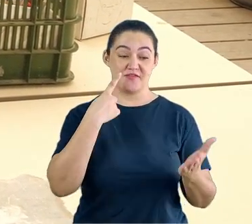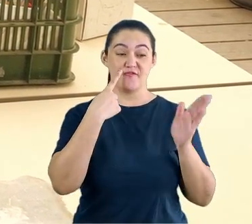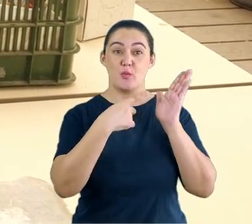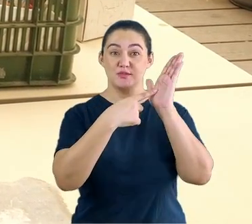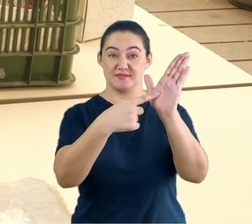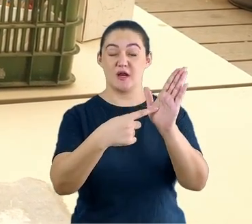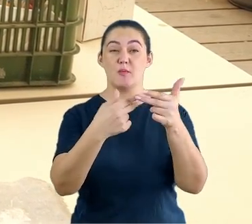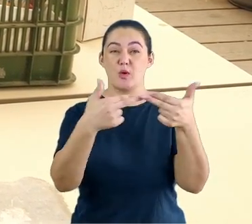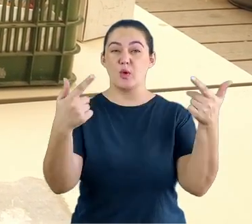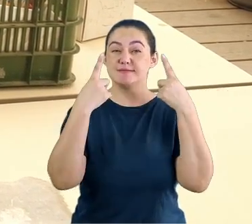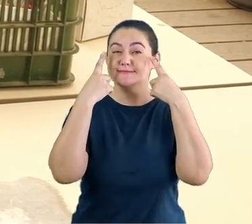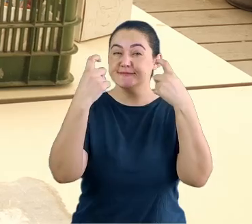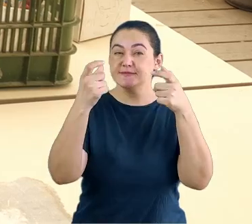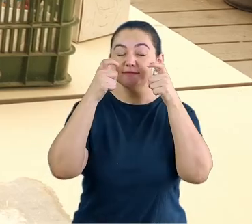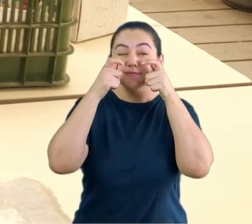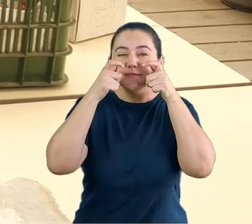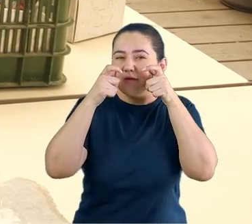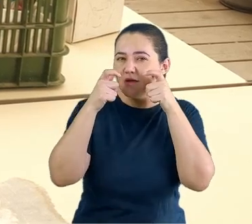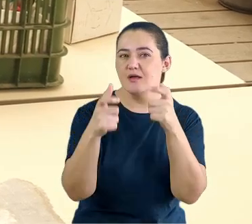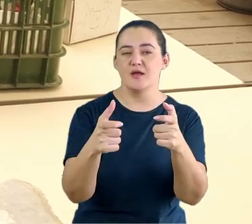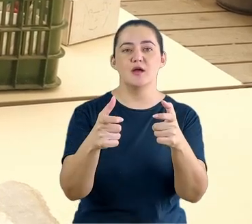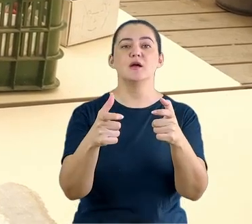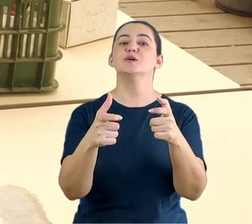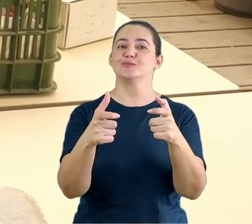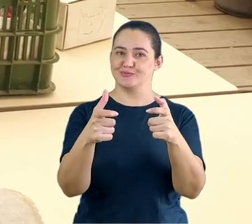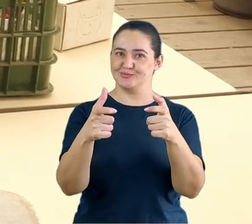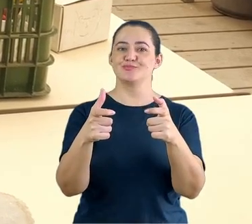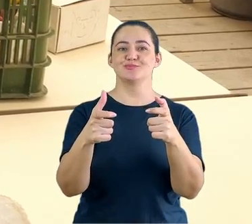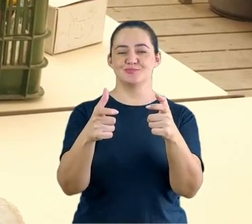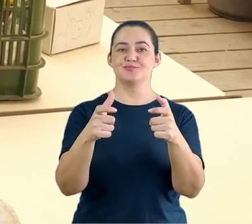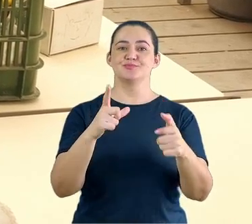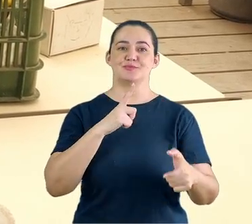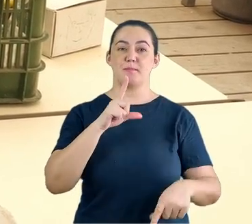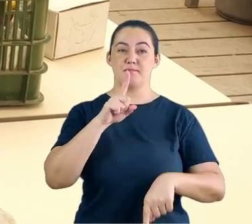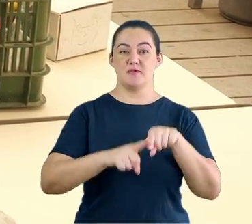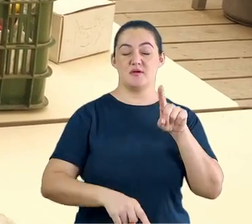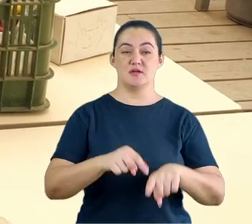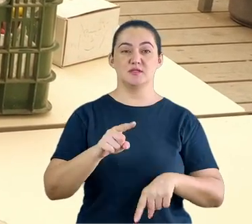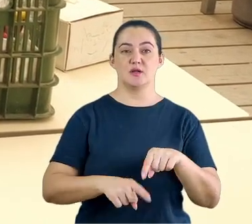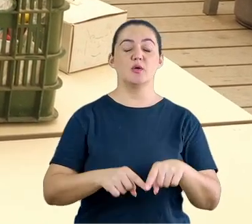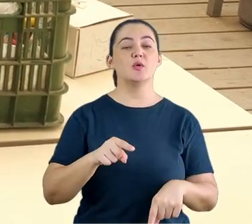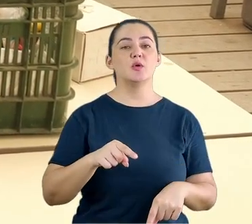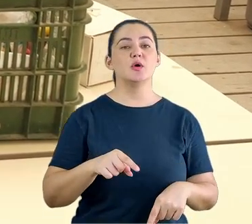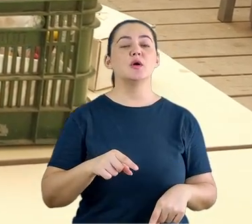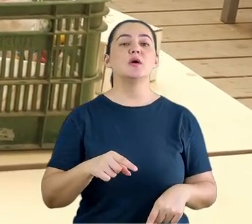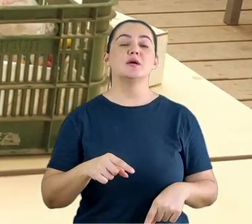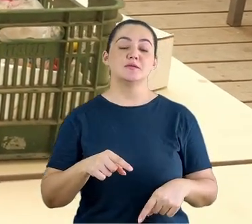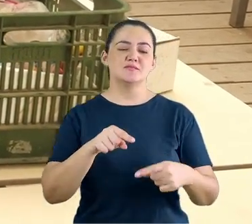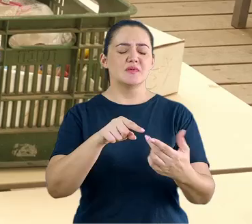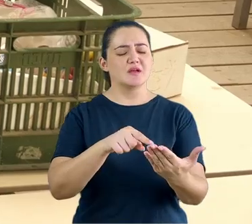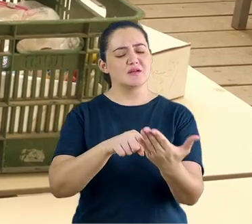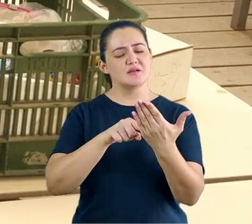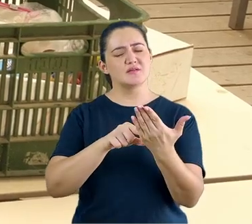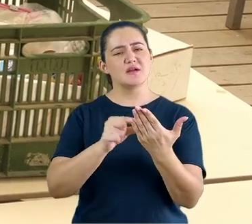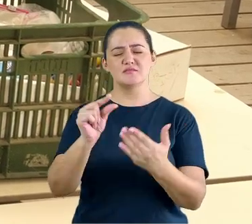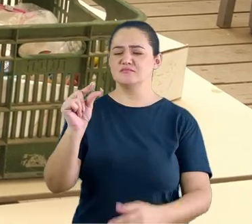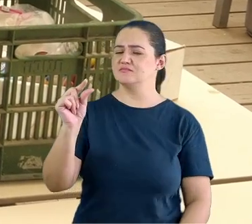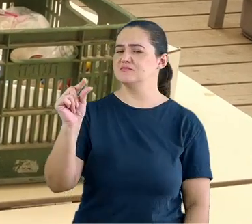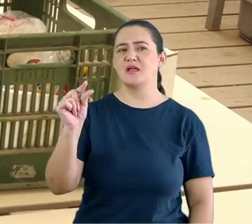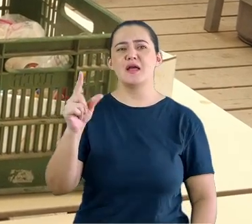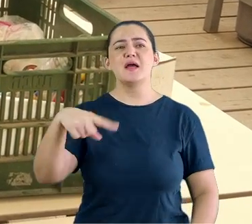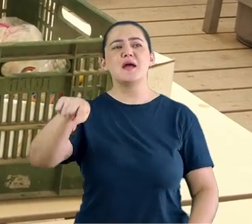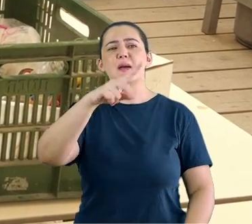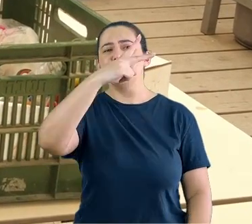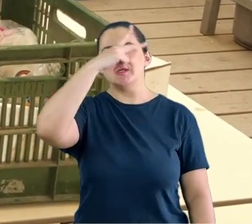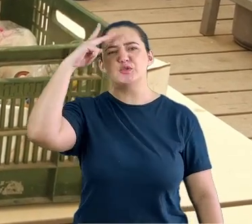interessante essa peça que eu tenho aqui, vou mostrar para vocês. Ela é curiosa e ela intriga